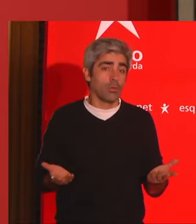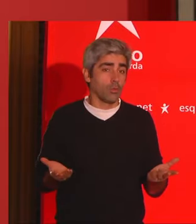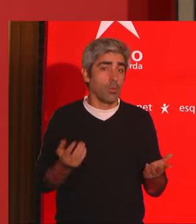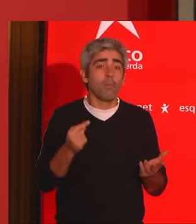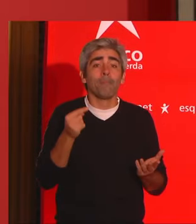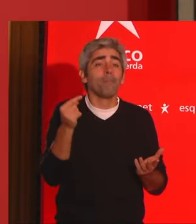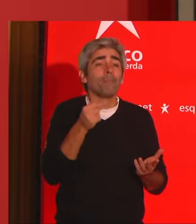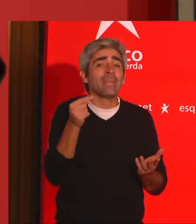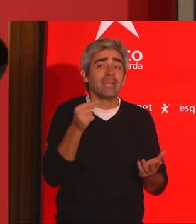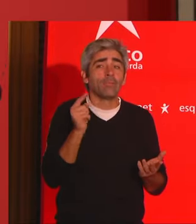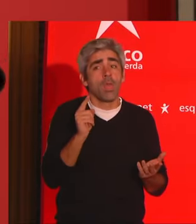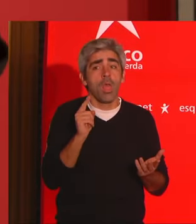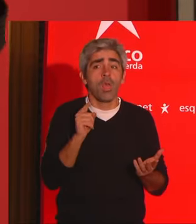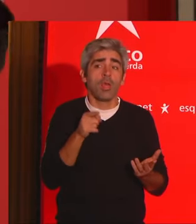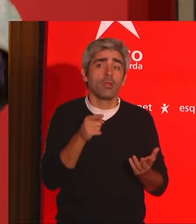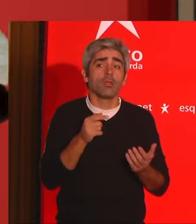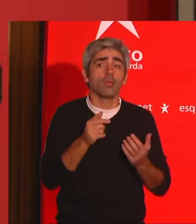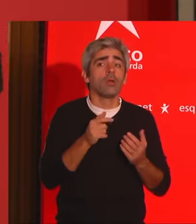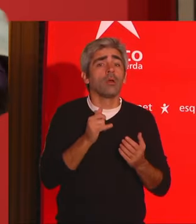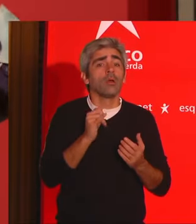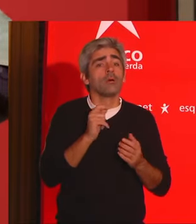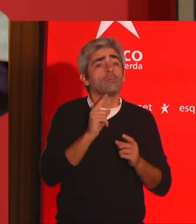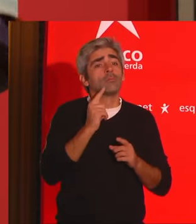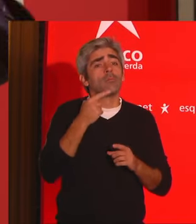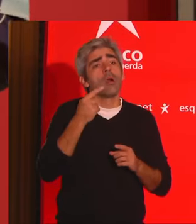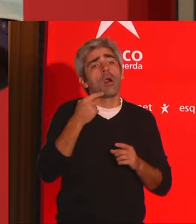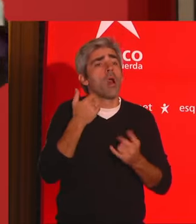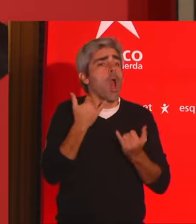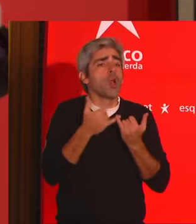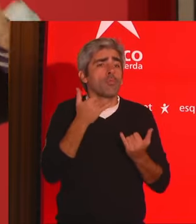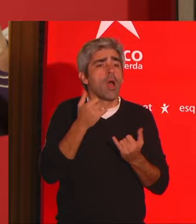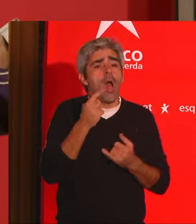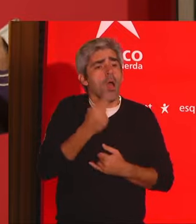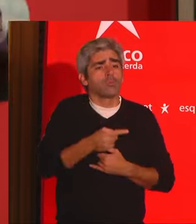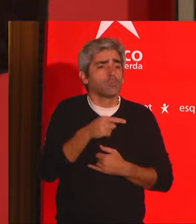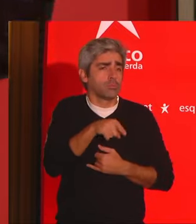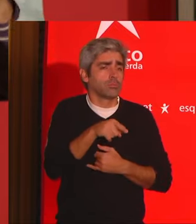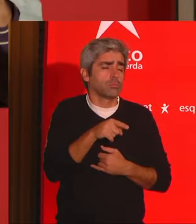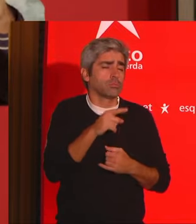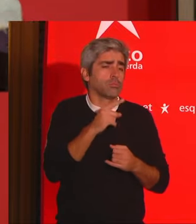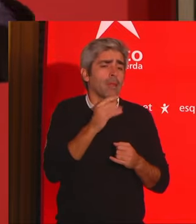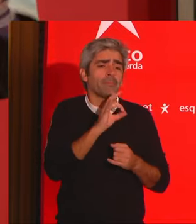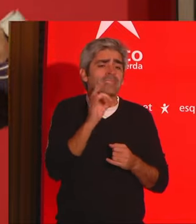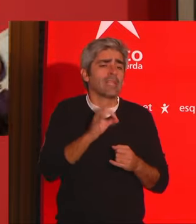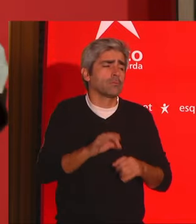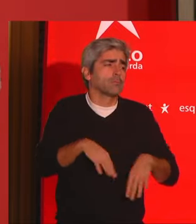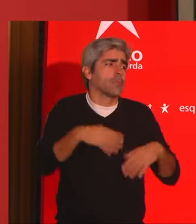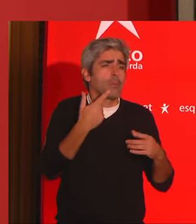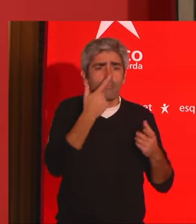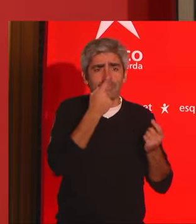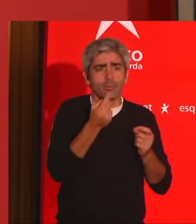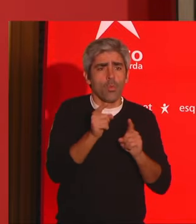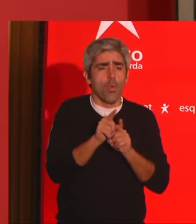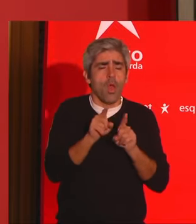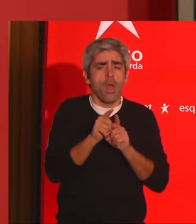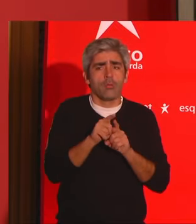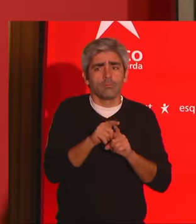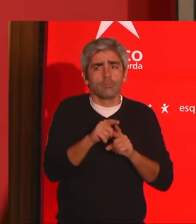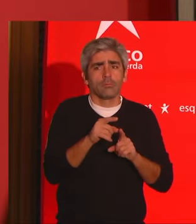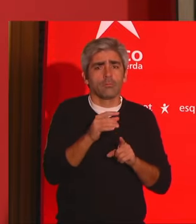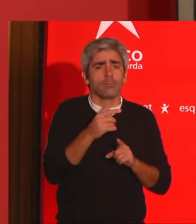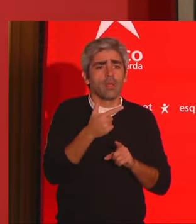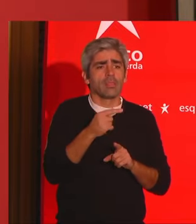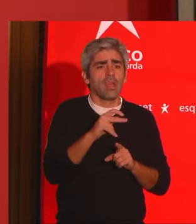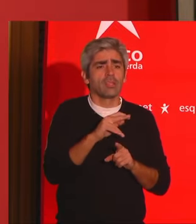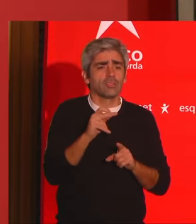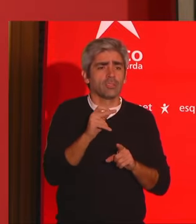o mínimo dos mínimos era impor à partida, à cabeça, uma taxa, não sei, idêntica, por exemplo, à taxa